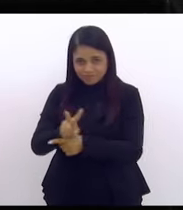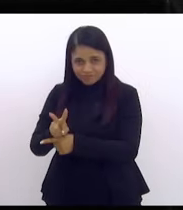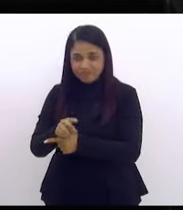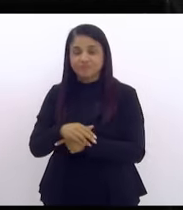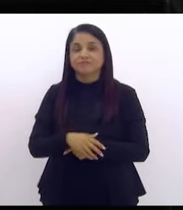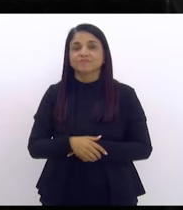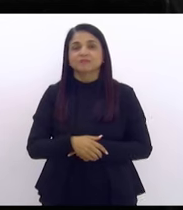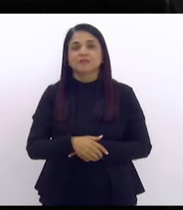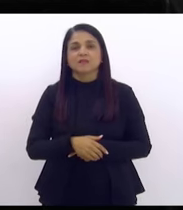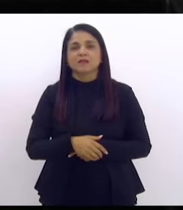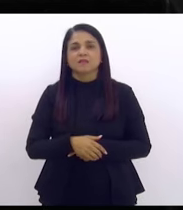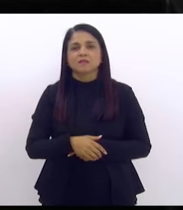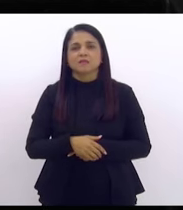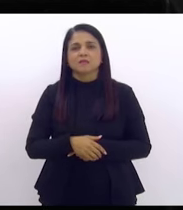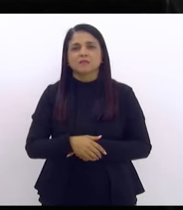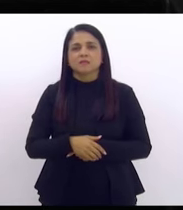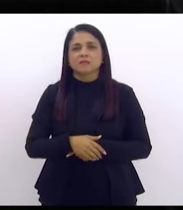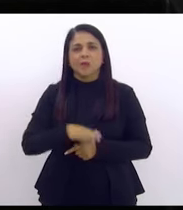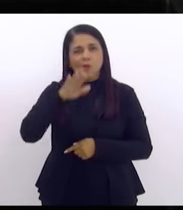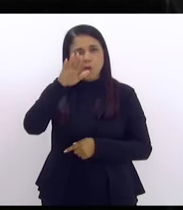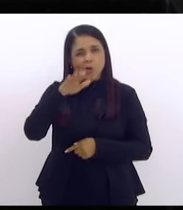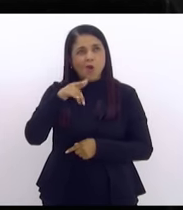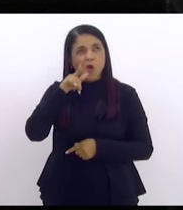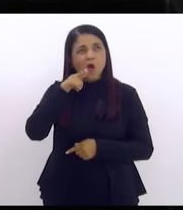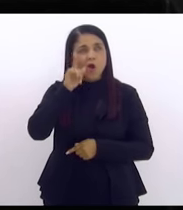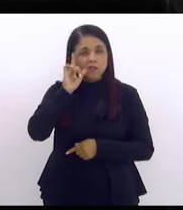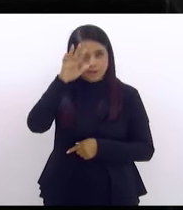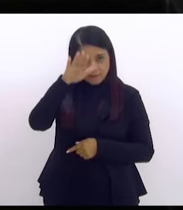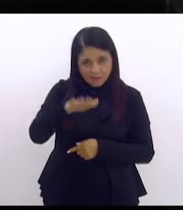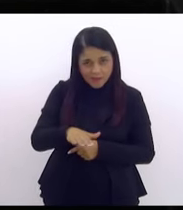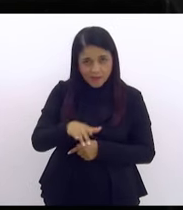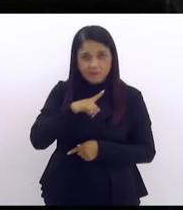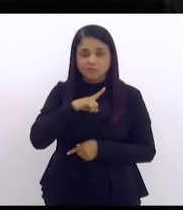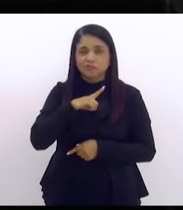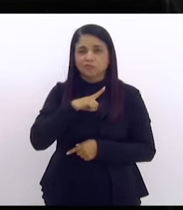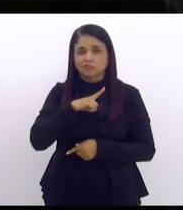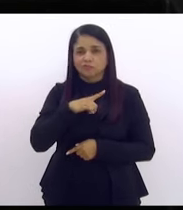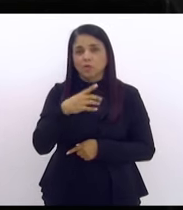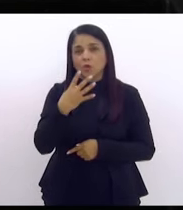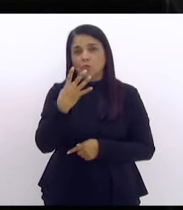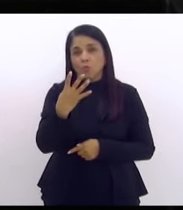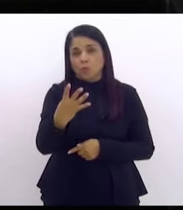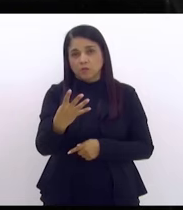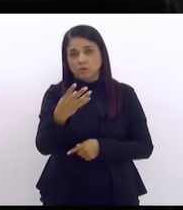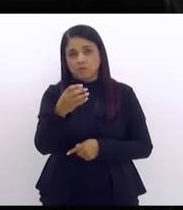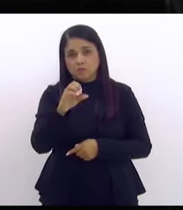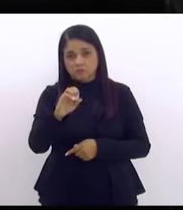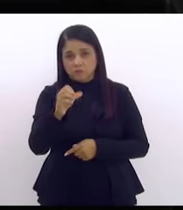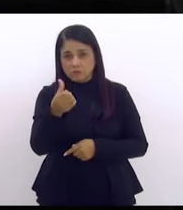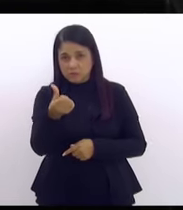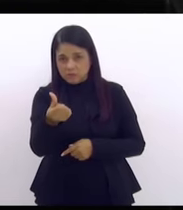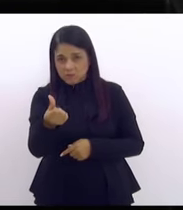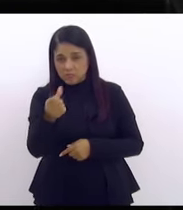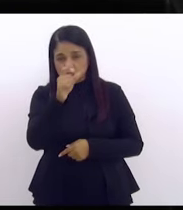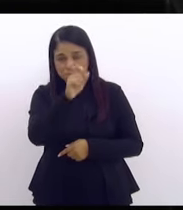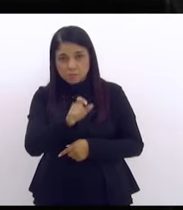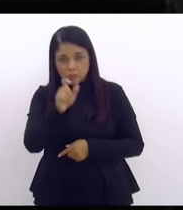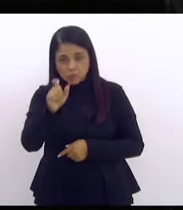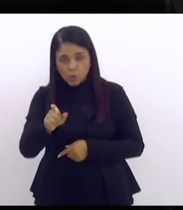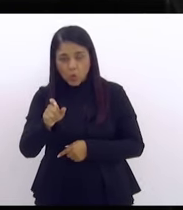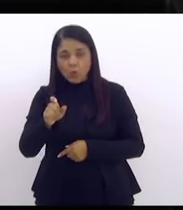Até amanhã, até o final da tarde de ontem, nós ainda tínhamos 406 pessoas em